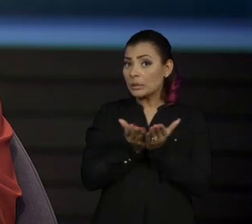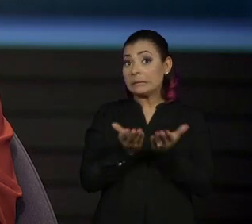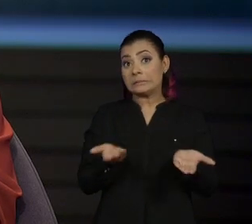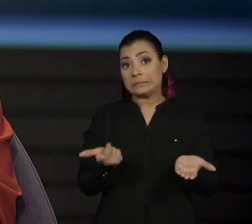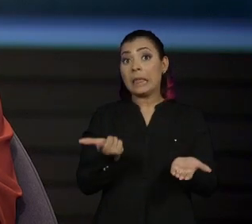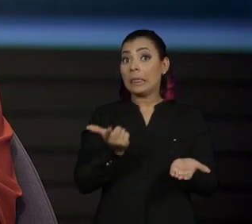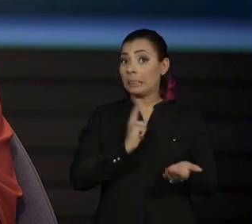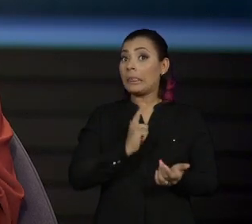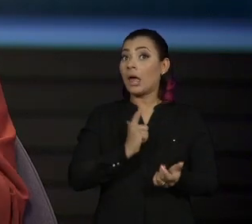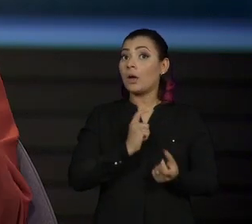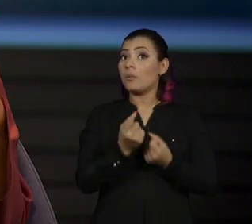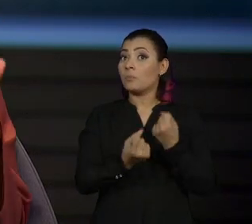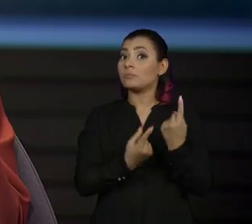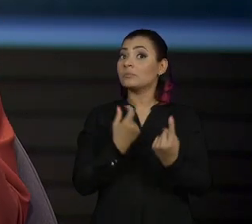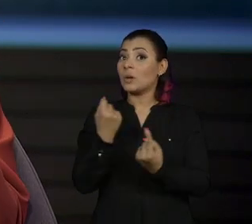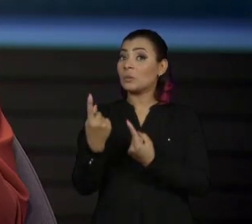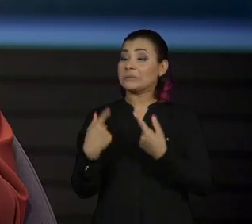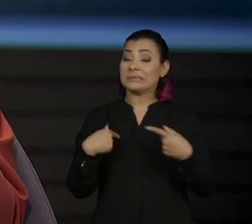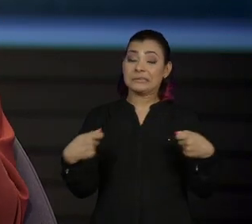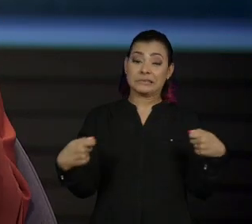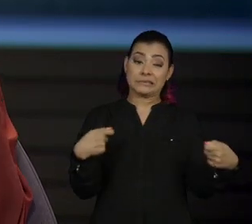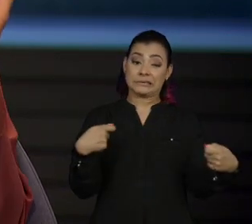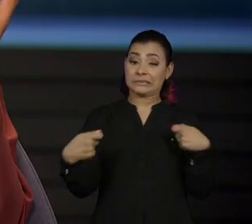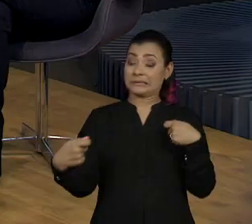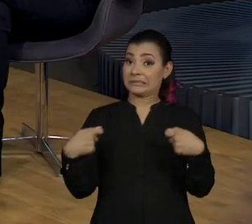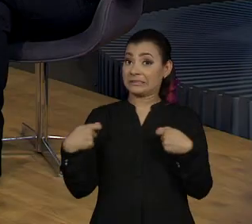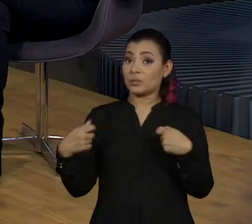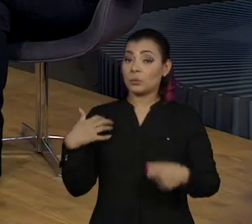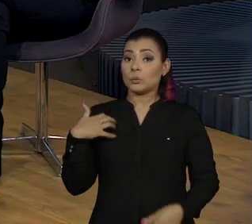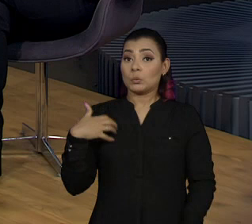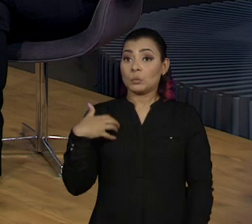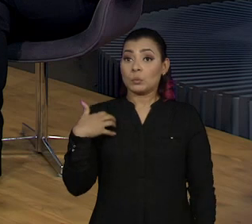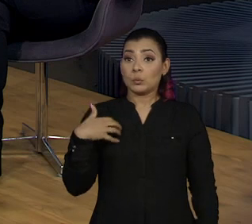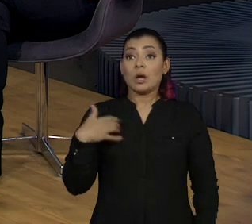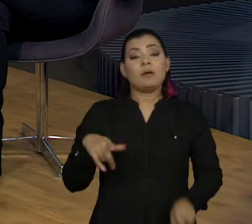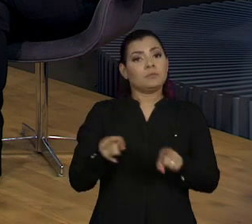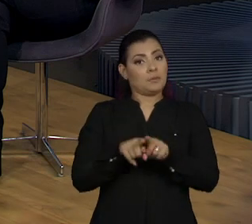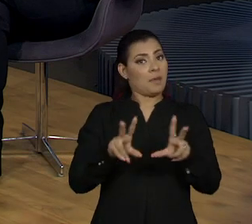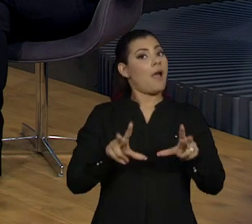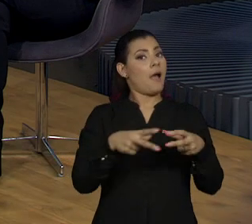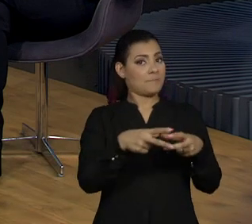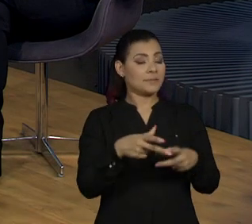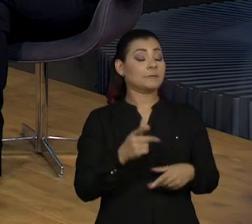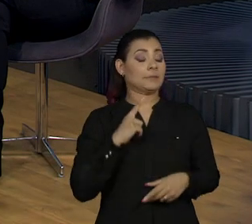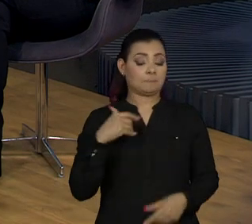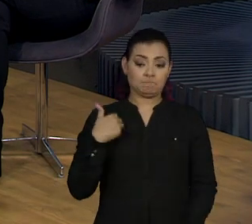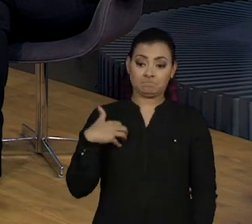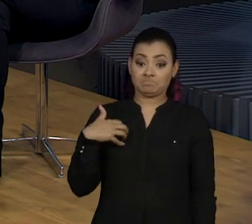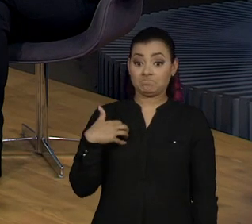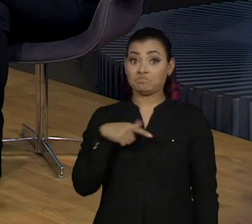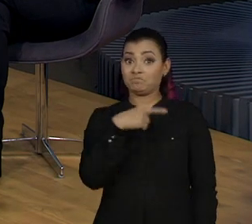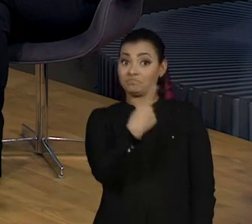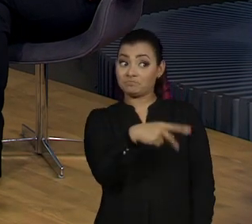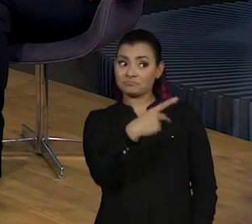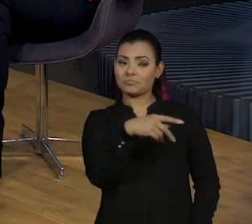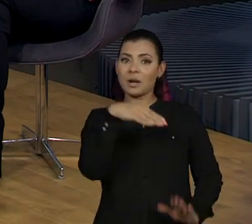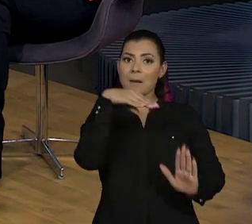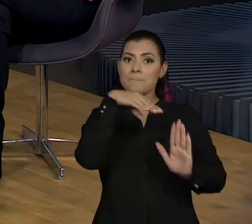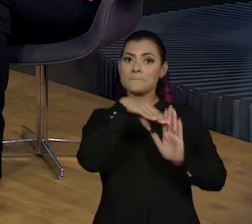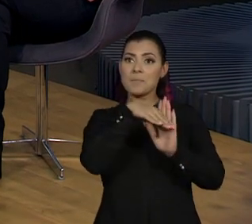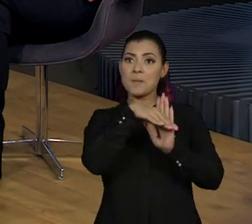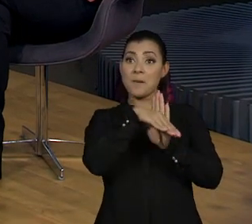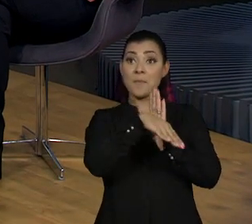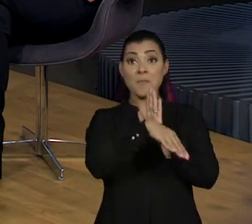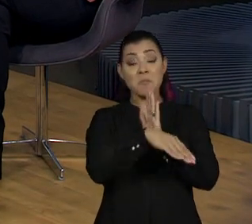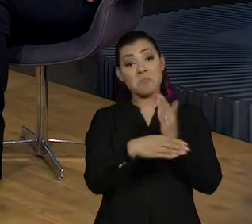aí muito desgaste, enfrenta também muito desgaste na Câmara, está tendo os seus índices reduzindo.